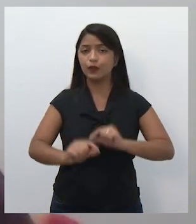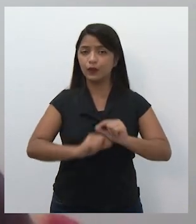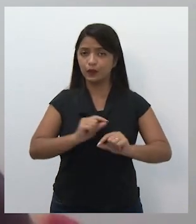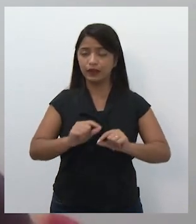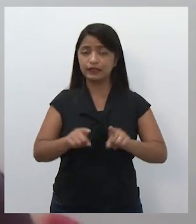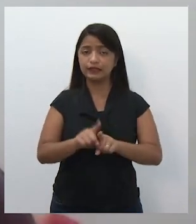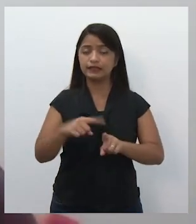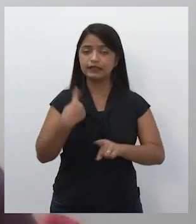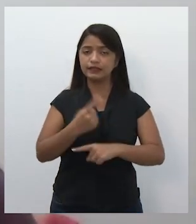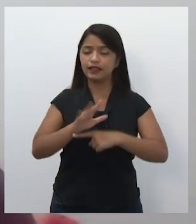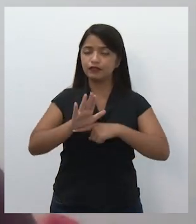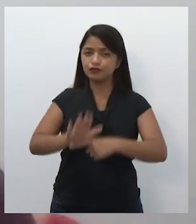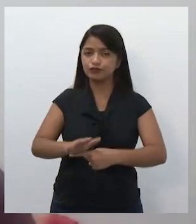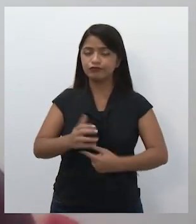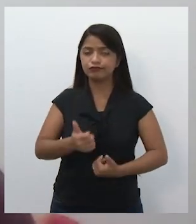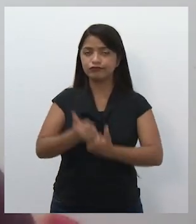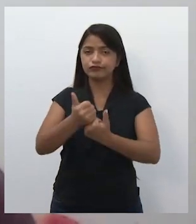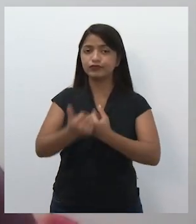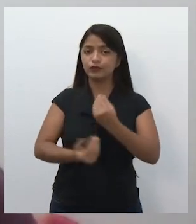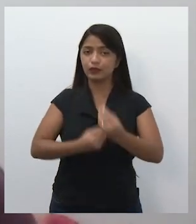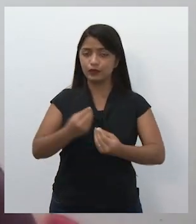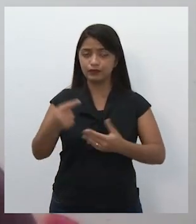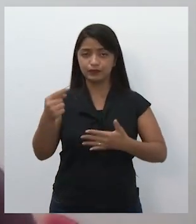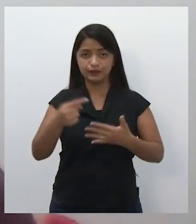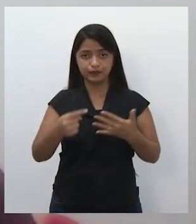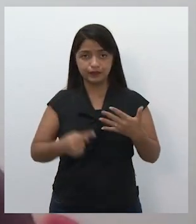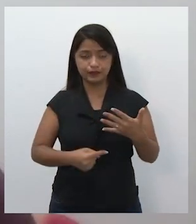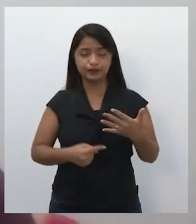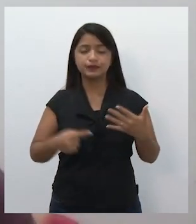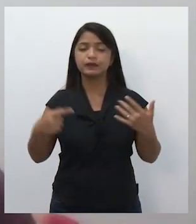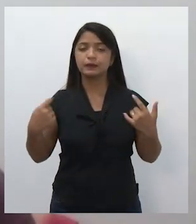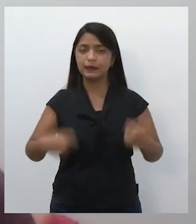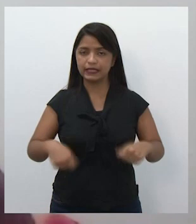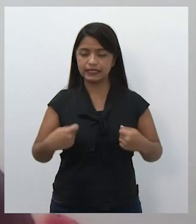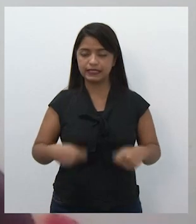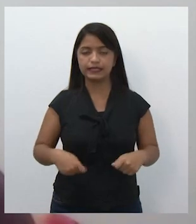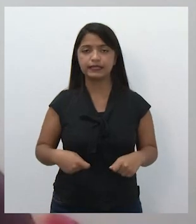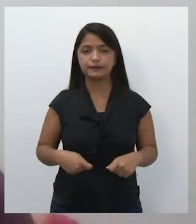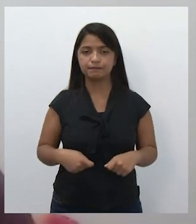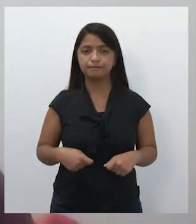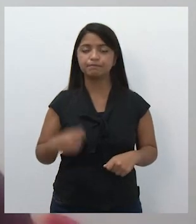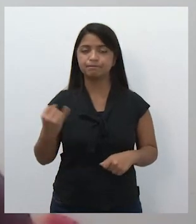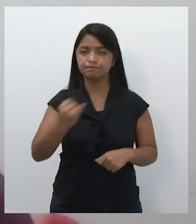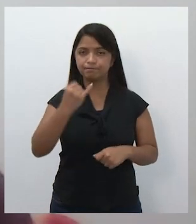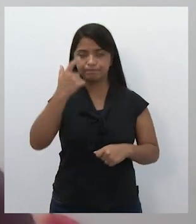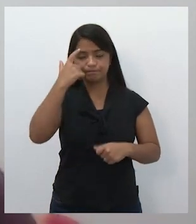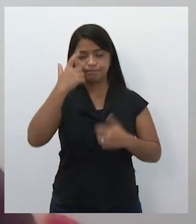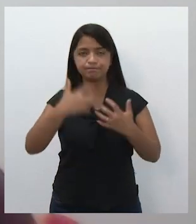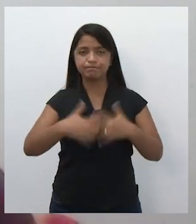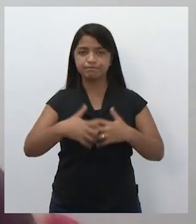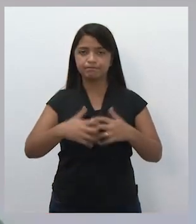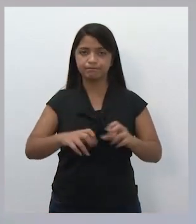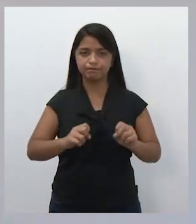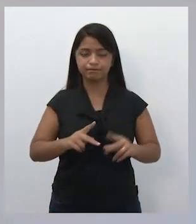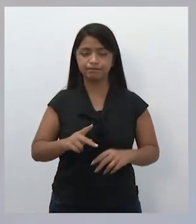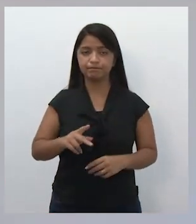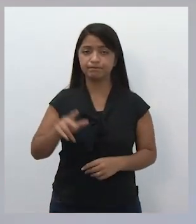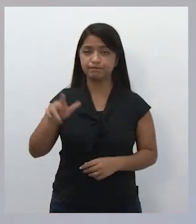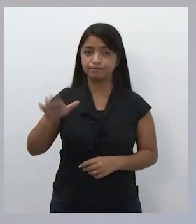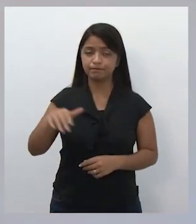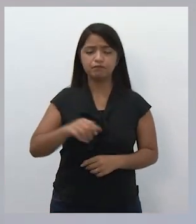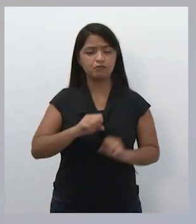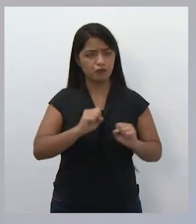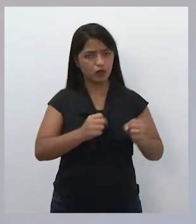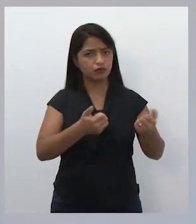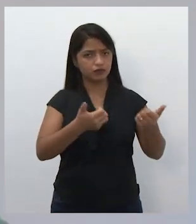nesse processo. Então, são questões que a gente precisa colocar, tá? Marcos. Pode